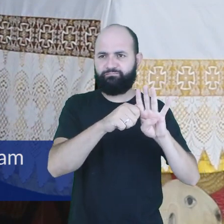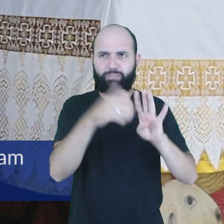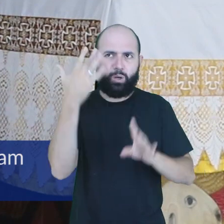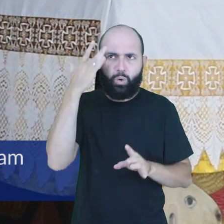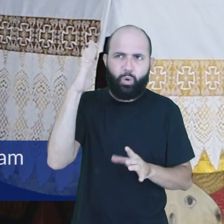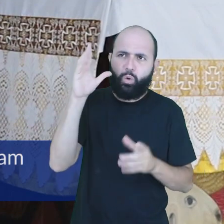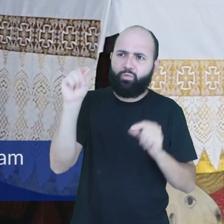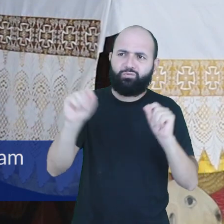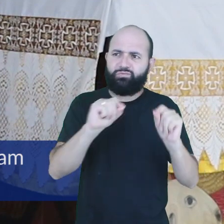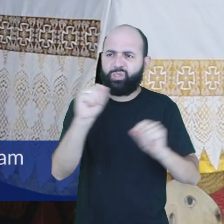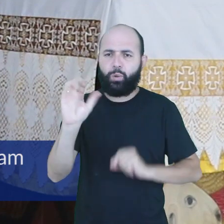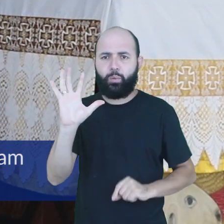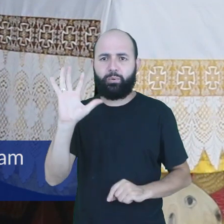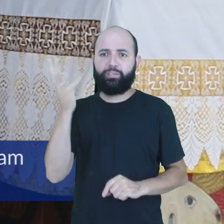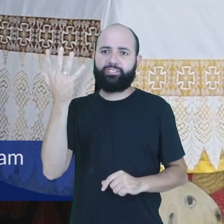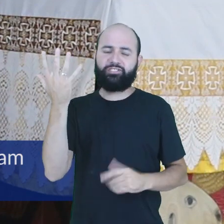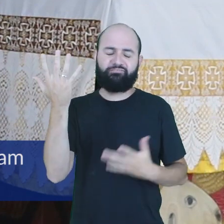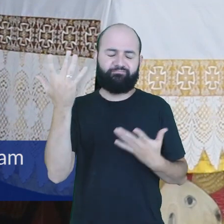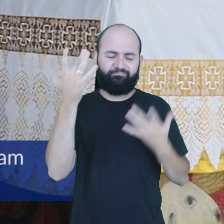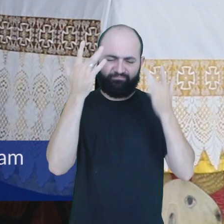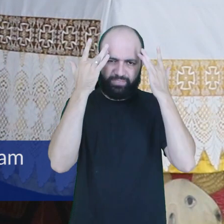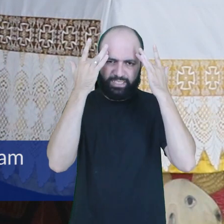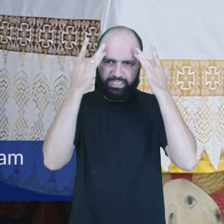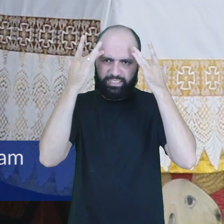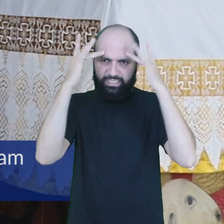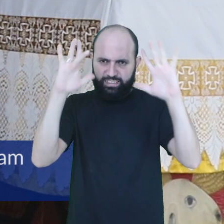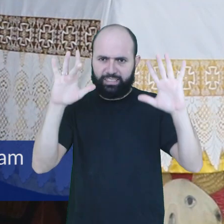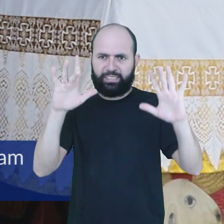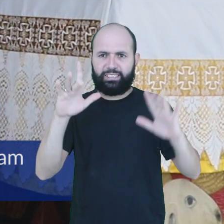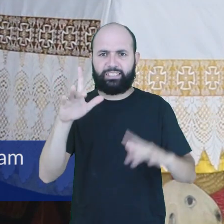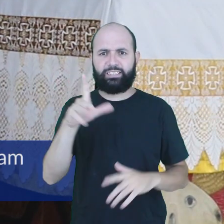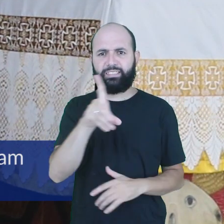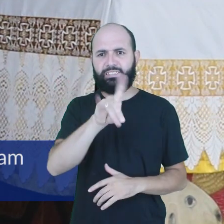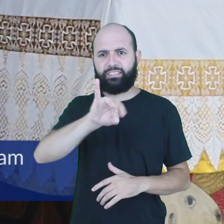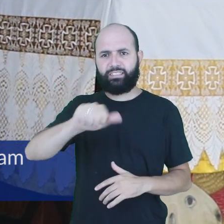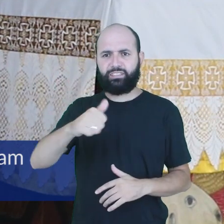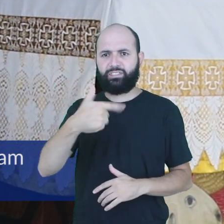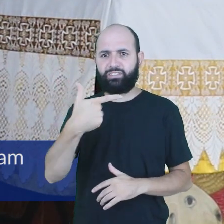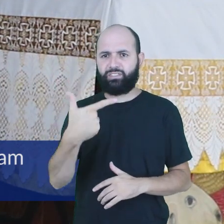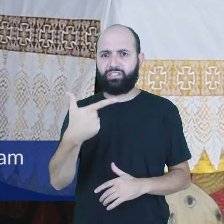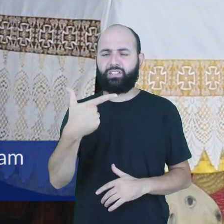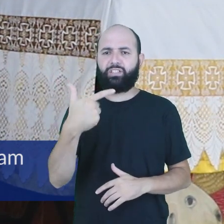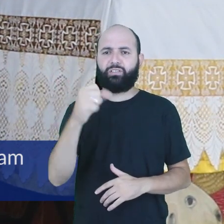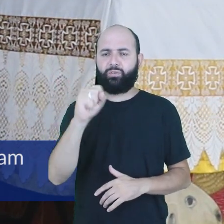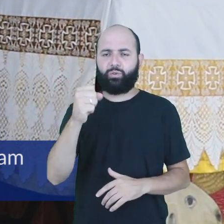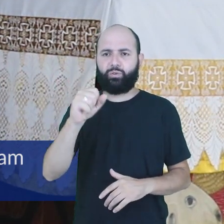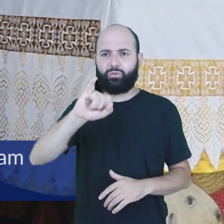sem nós sabermos o que aconteceu, dia 28 de julho,